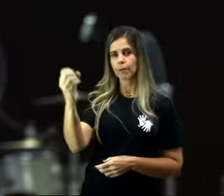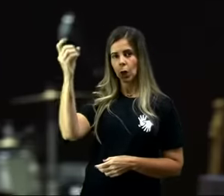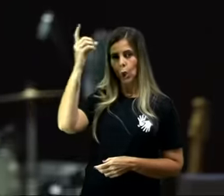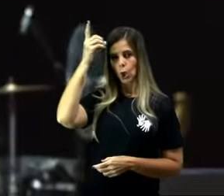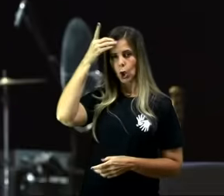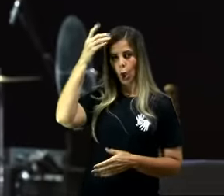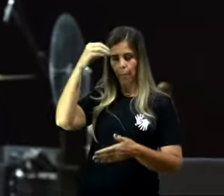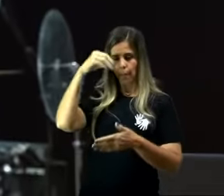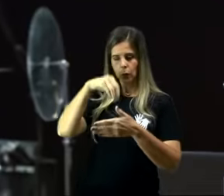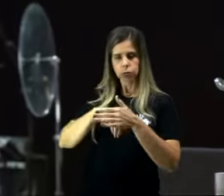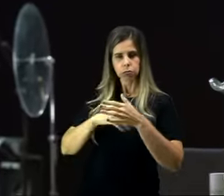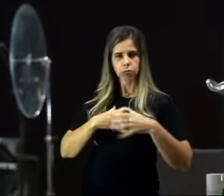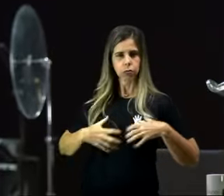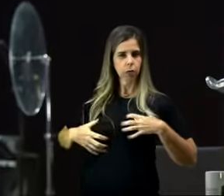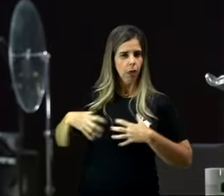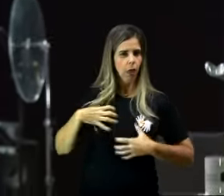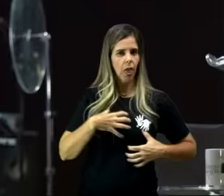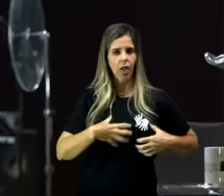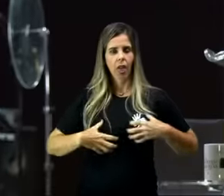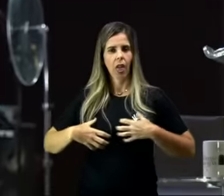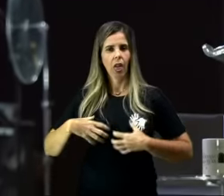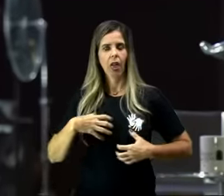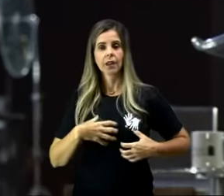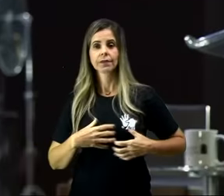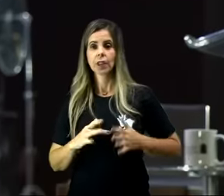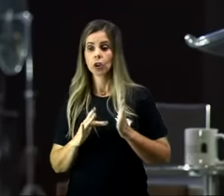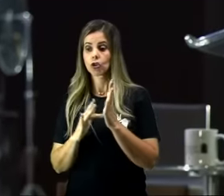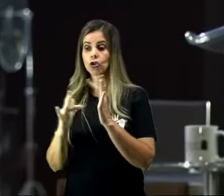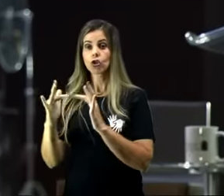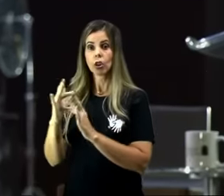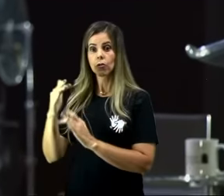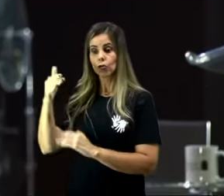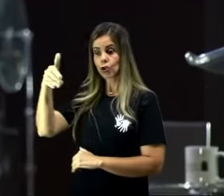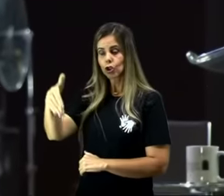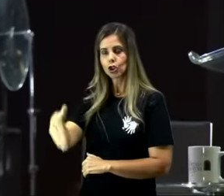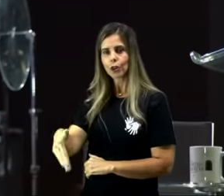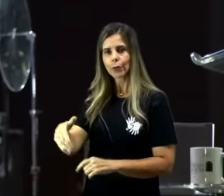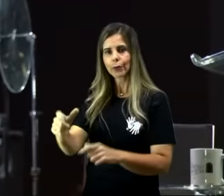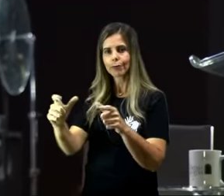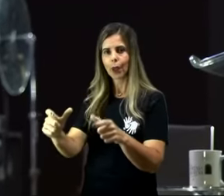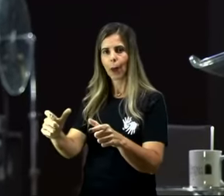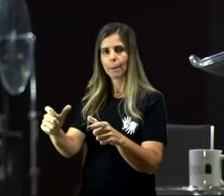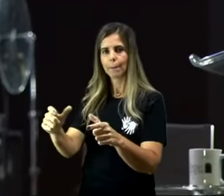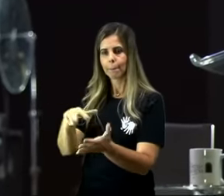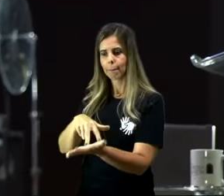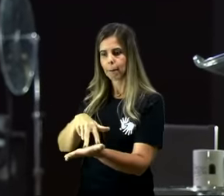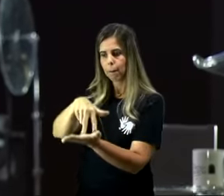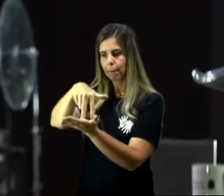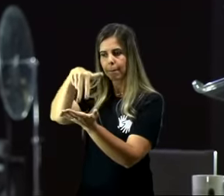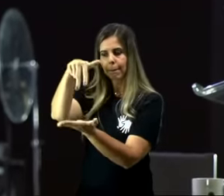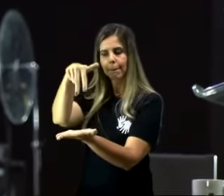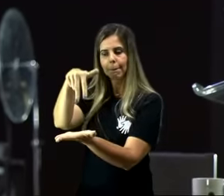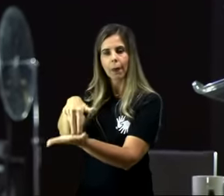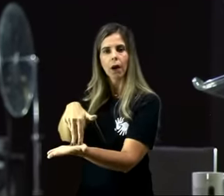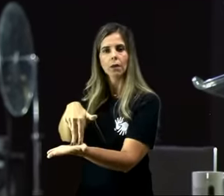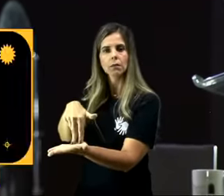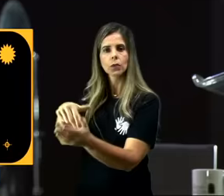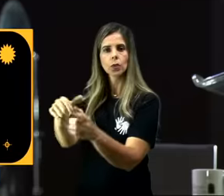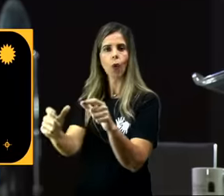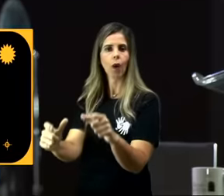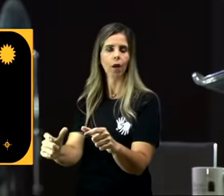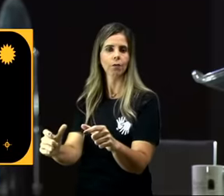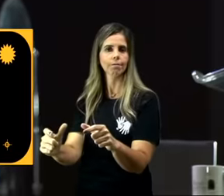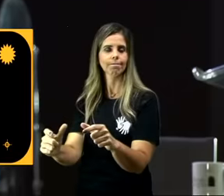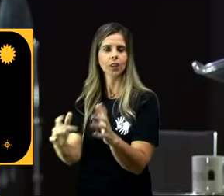seu encontro. Irmão, foi só Jesus pisar naquela geografia. Pega isso aqui, ó. Foi